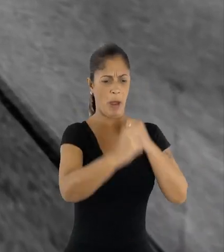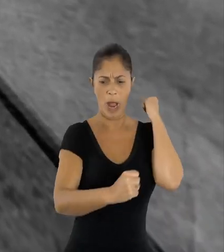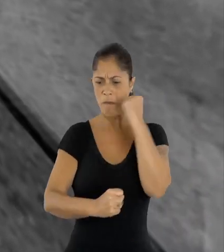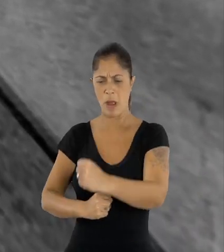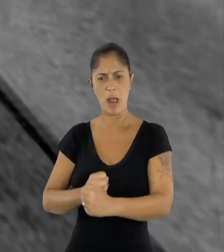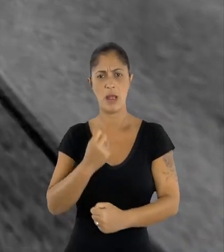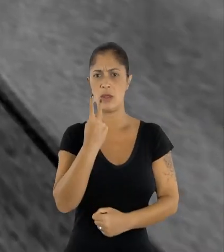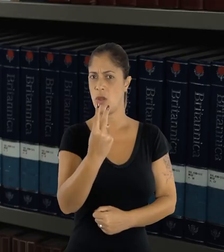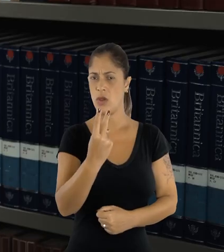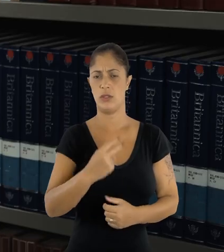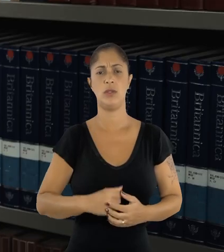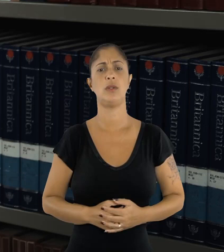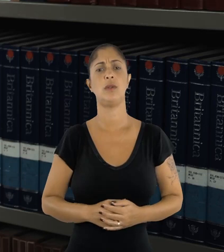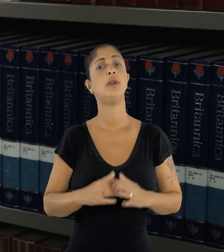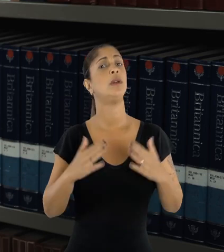matando os dois.